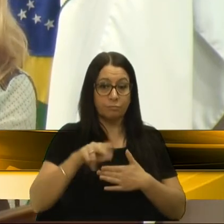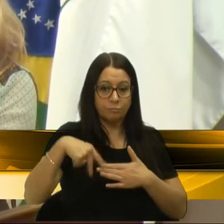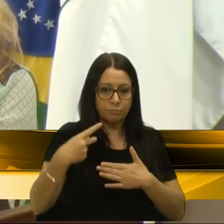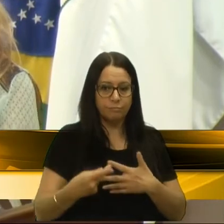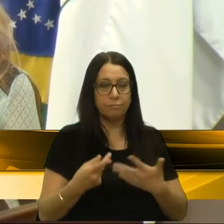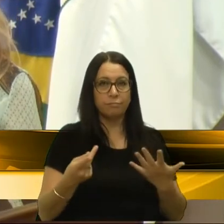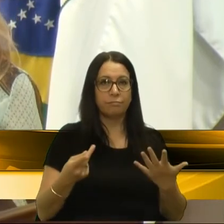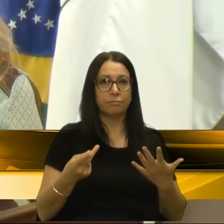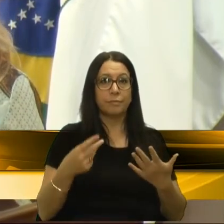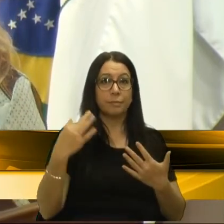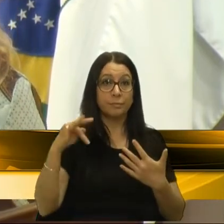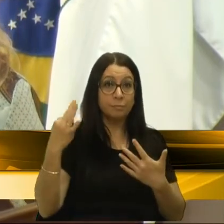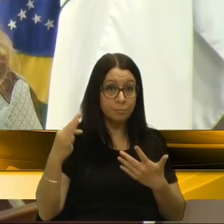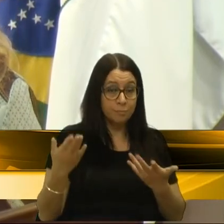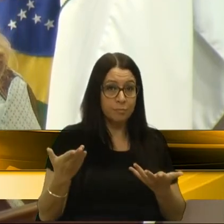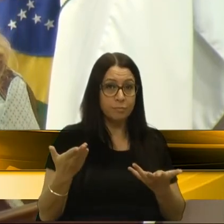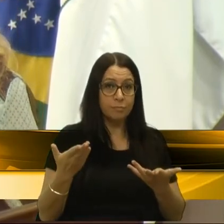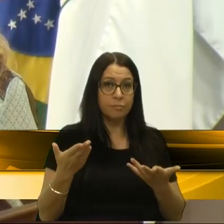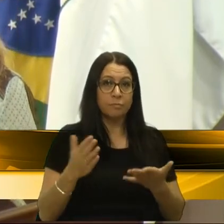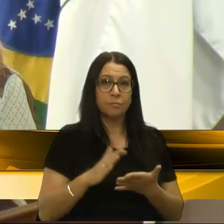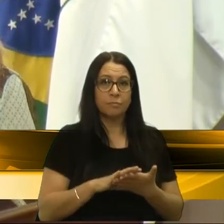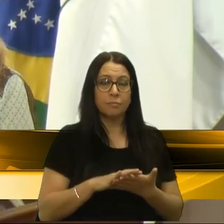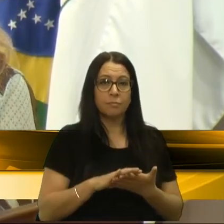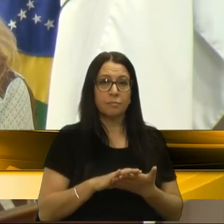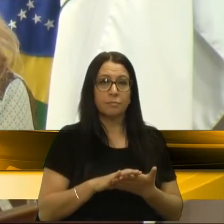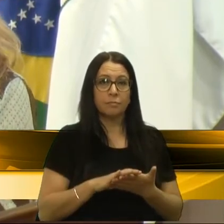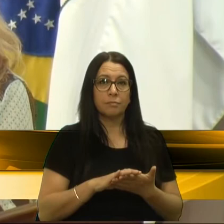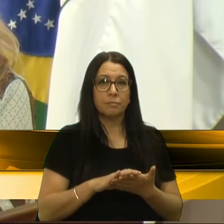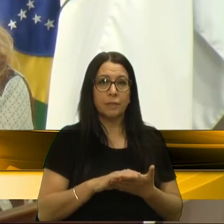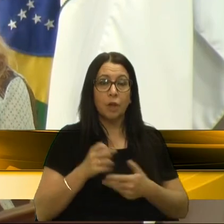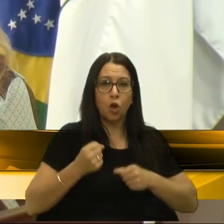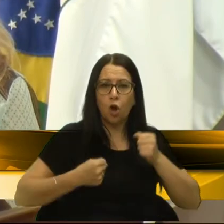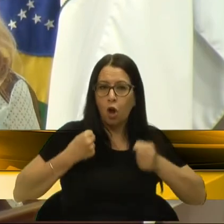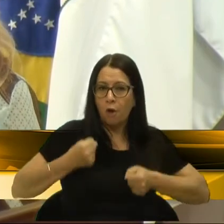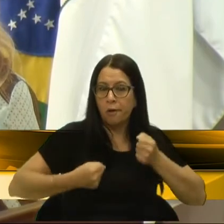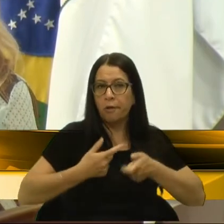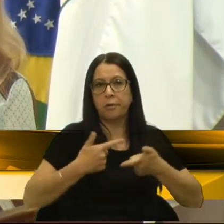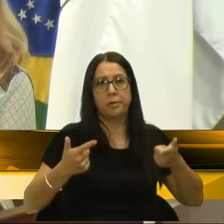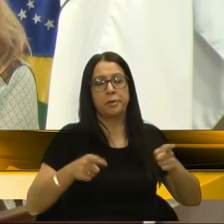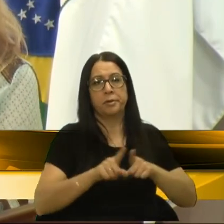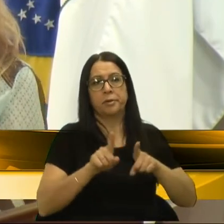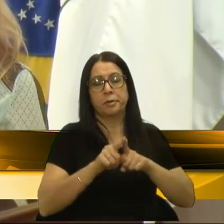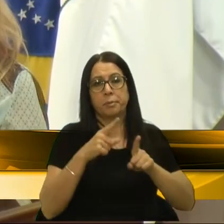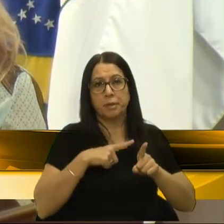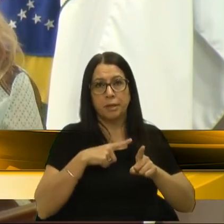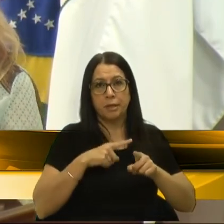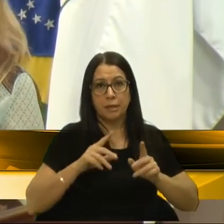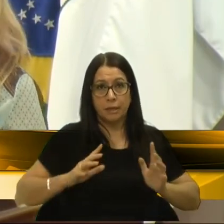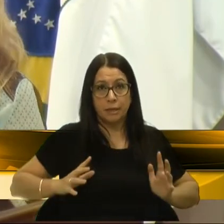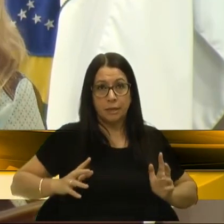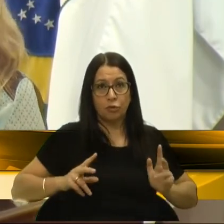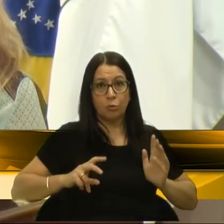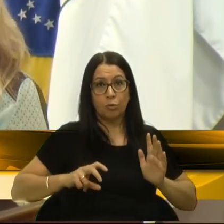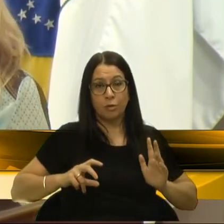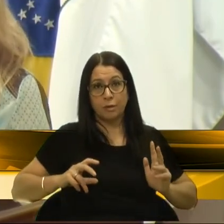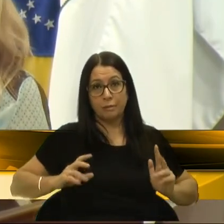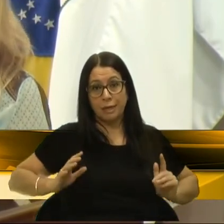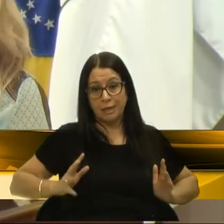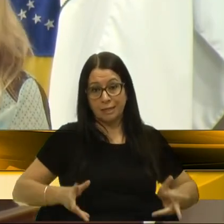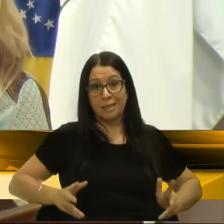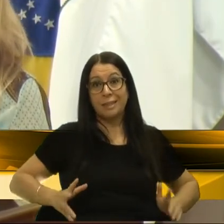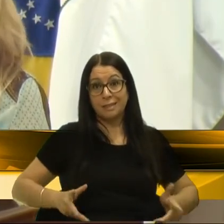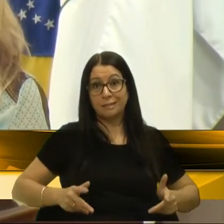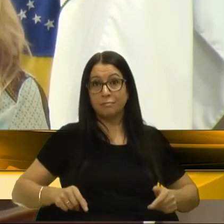gente se machuca, né? Quem corre ou quem tem cadeira de roda... Um